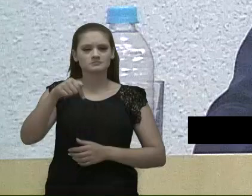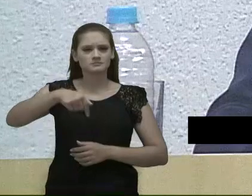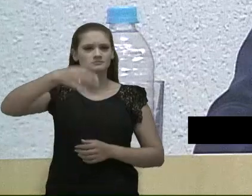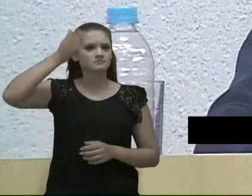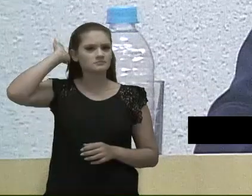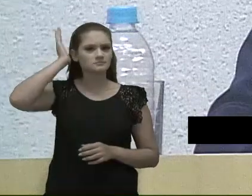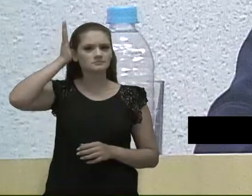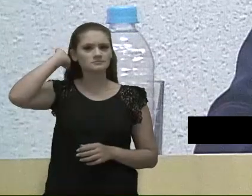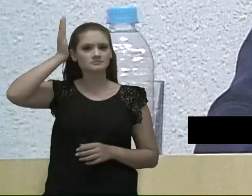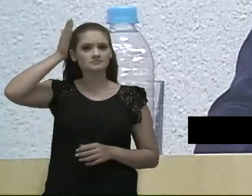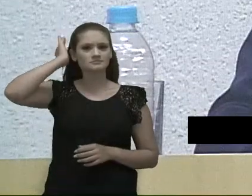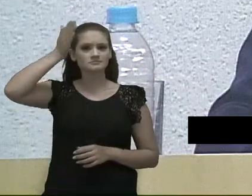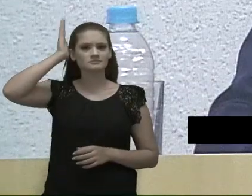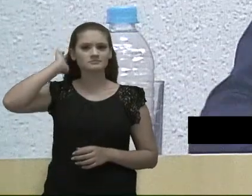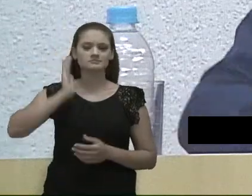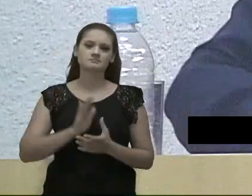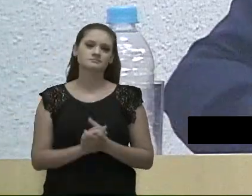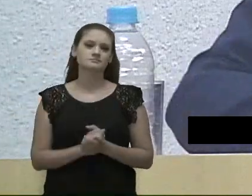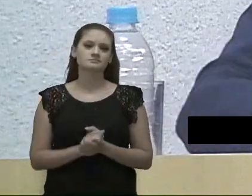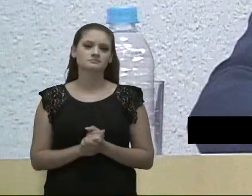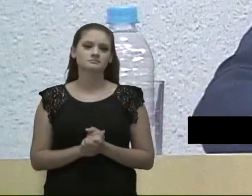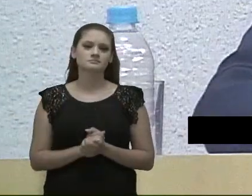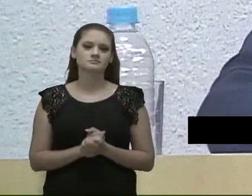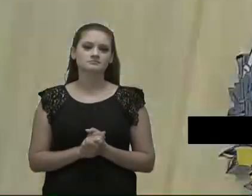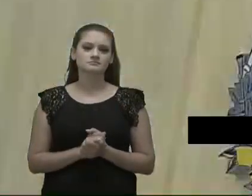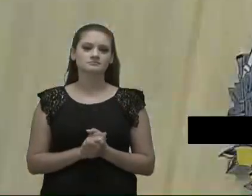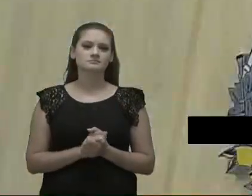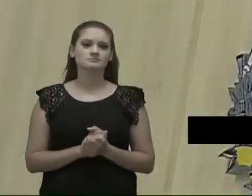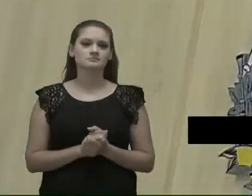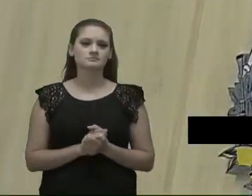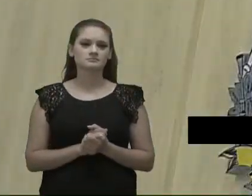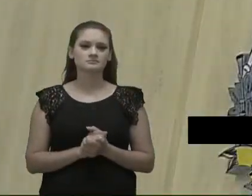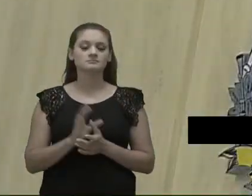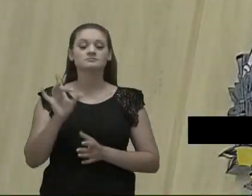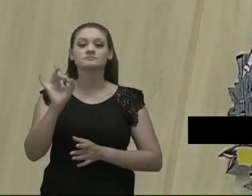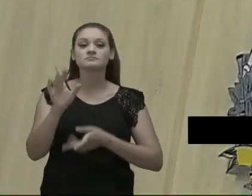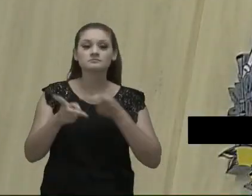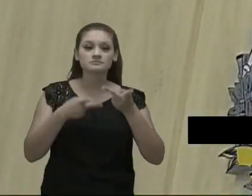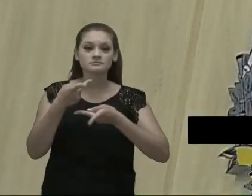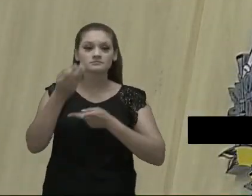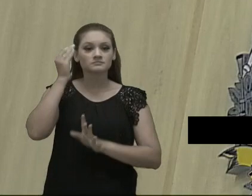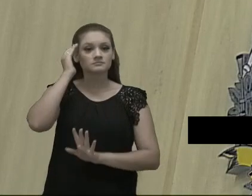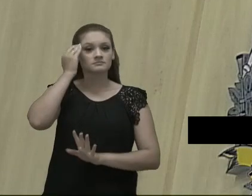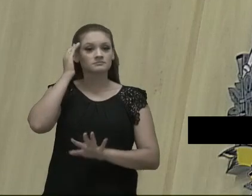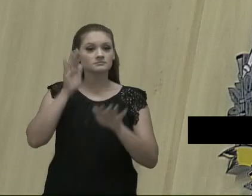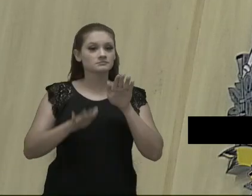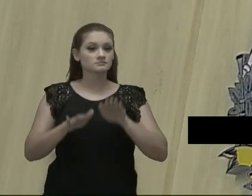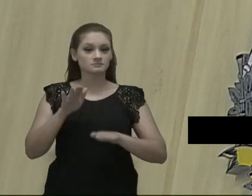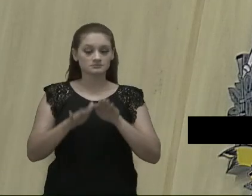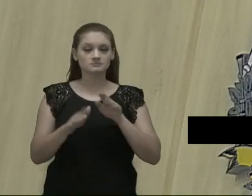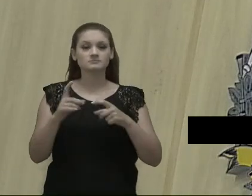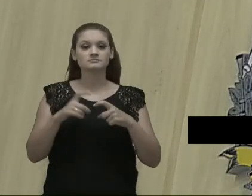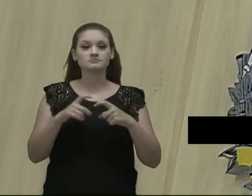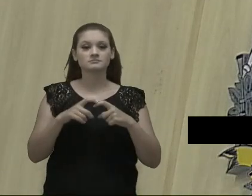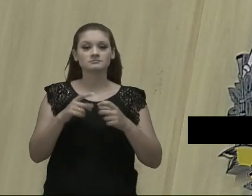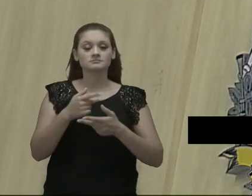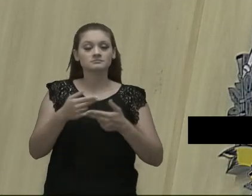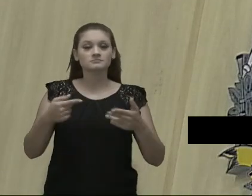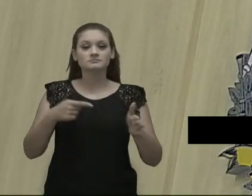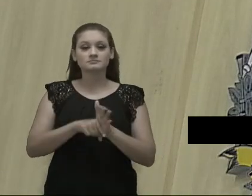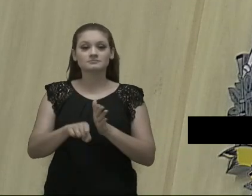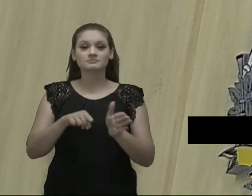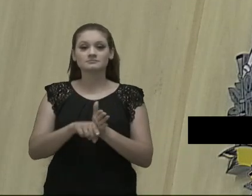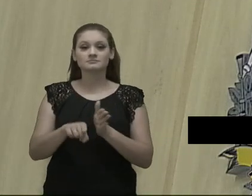de Taubaté. Pela ordem, tá? Senhor presidente. Pois não, relator. Só para contribuir, eu entendo que às vezes, doutor, algumas